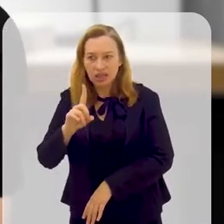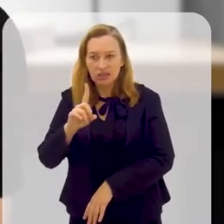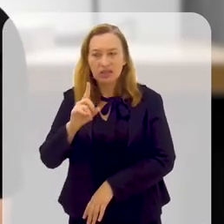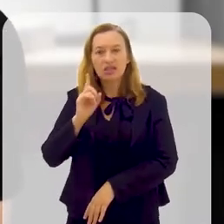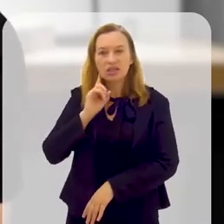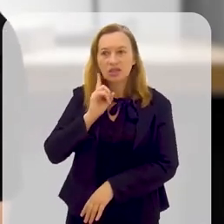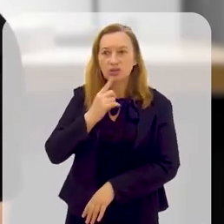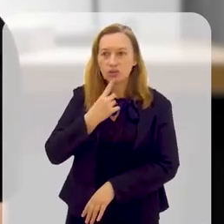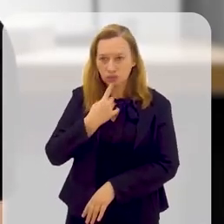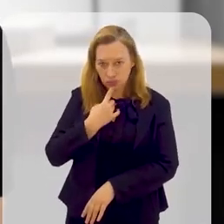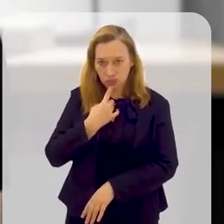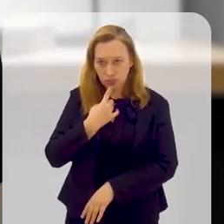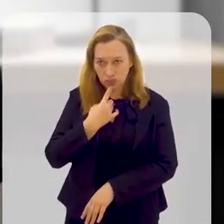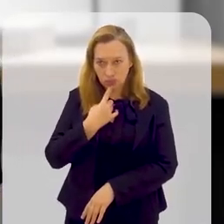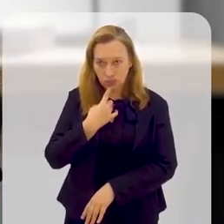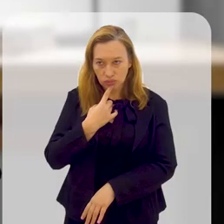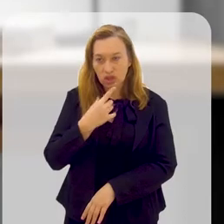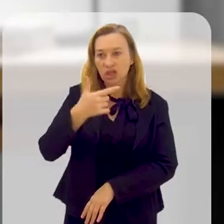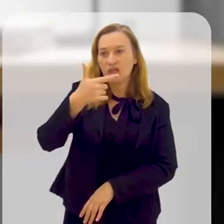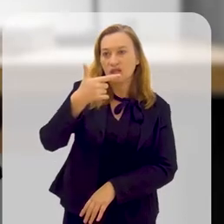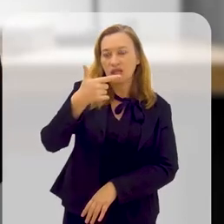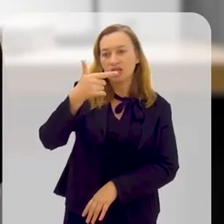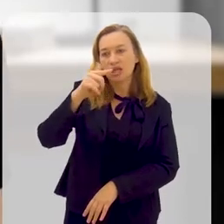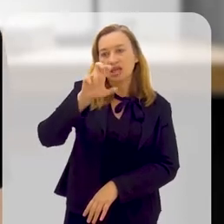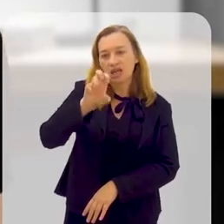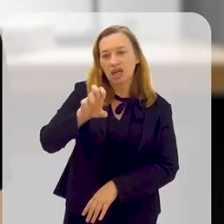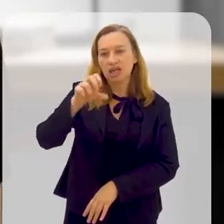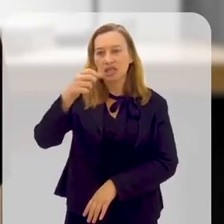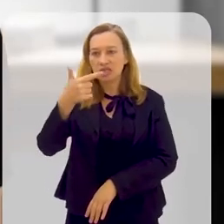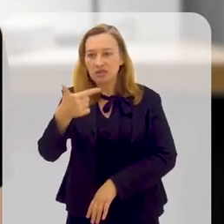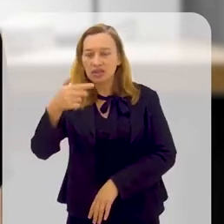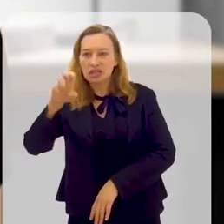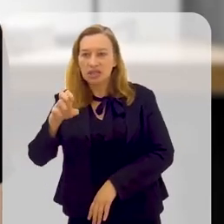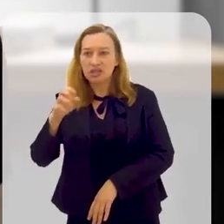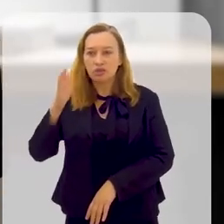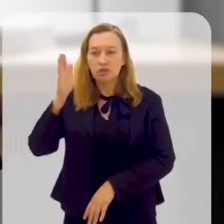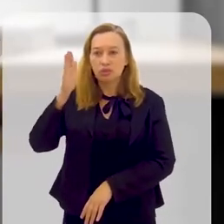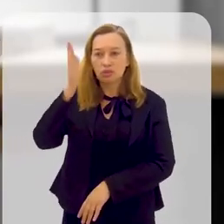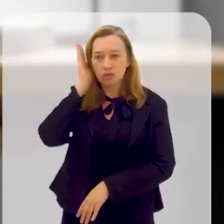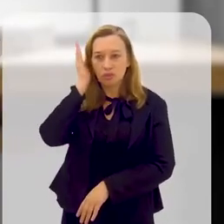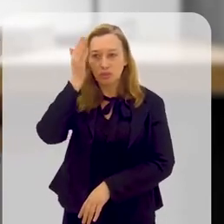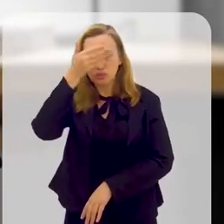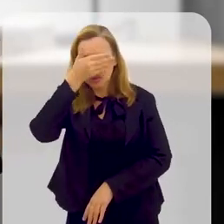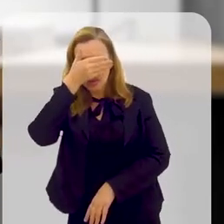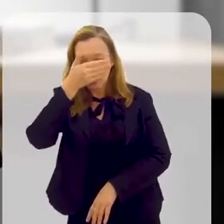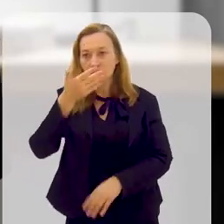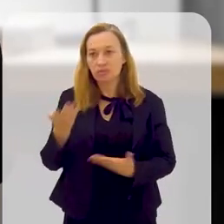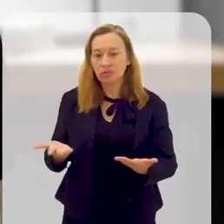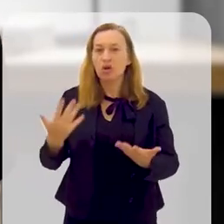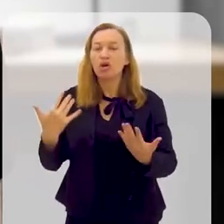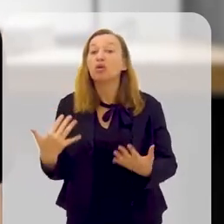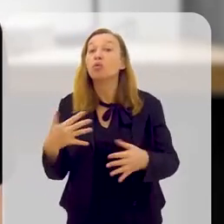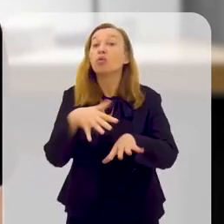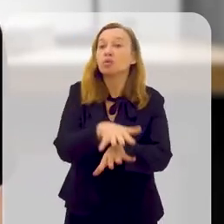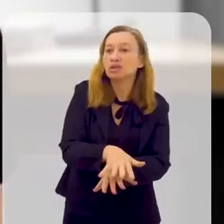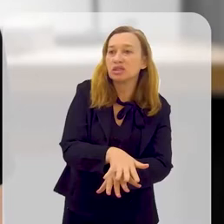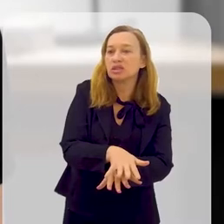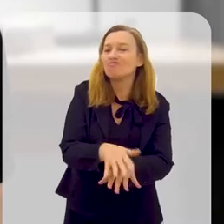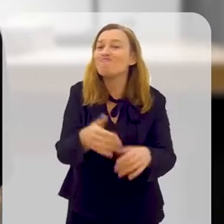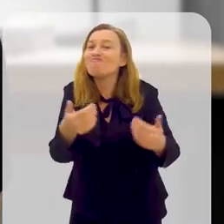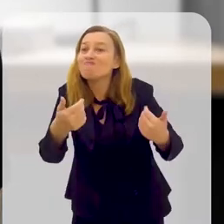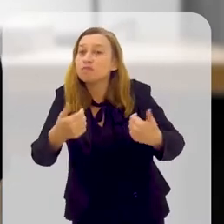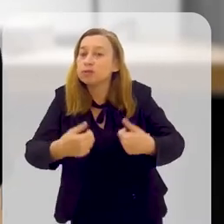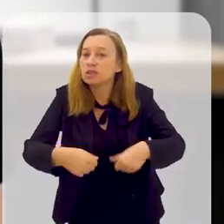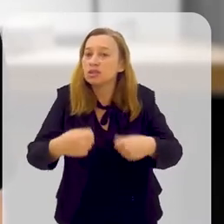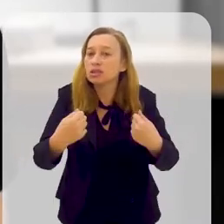auditiva e 23 mil surdez e 525 surdocegueira Que medidas de inclusão